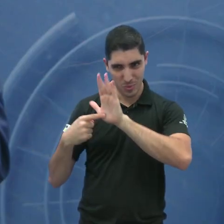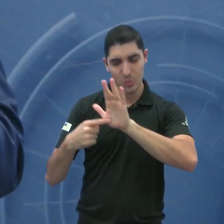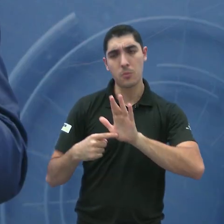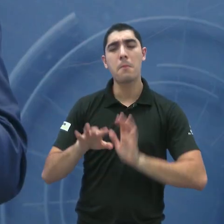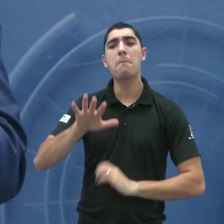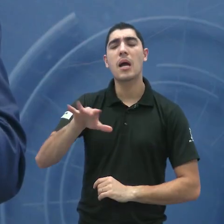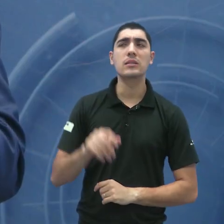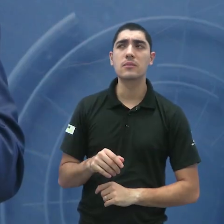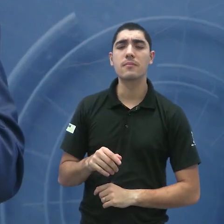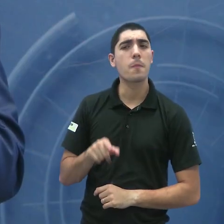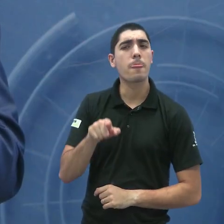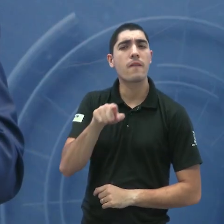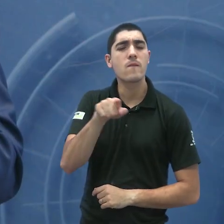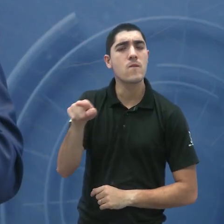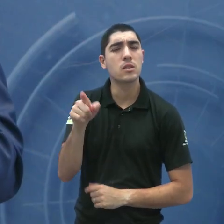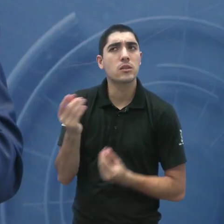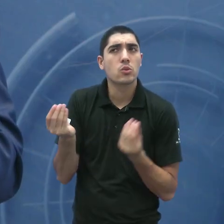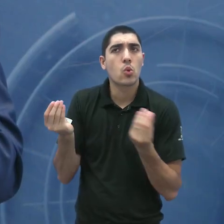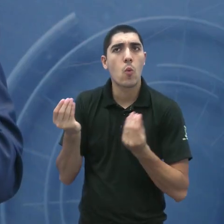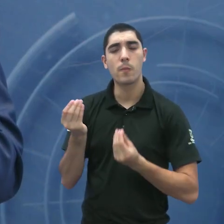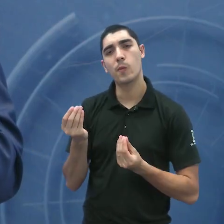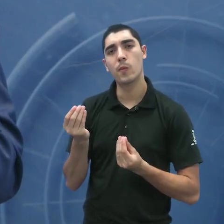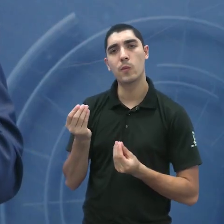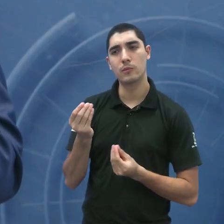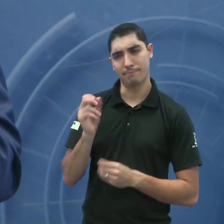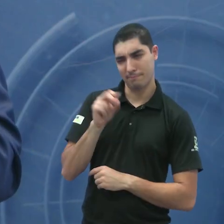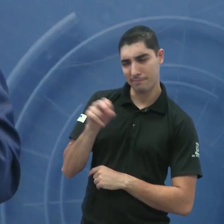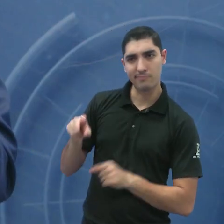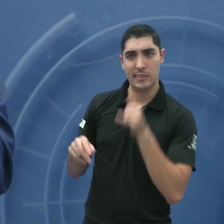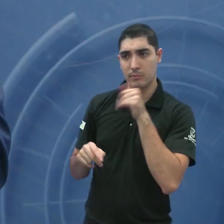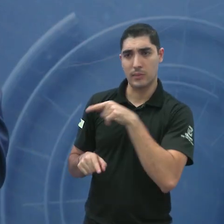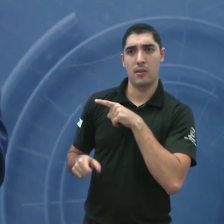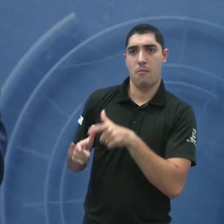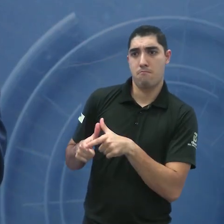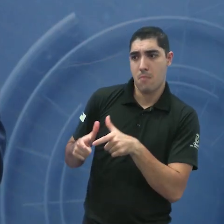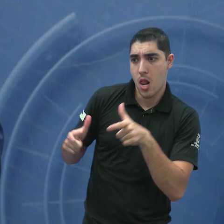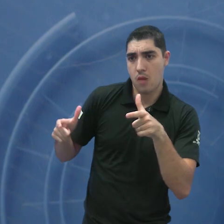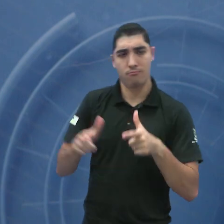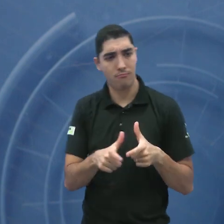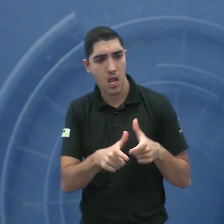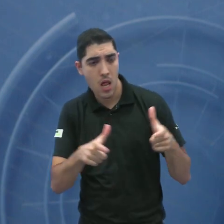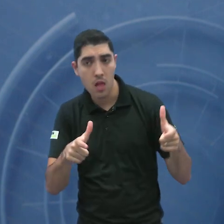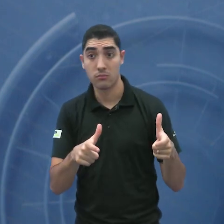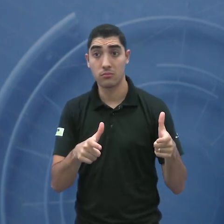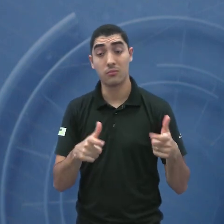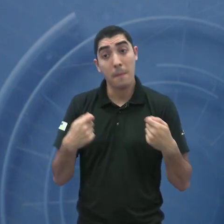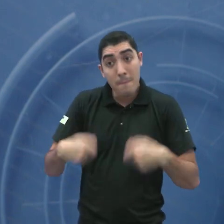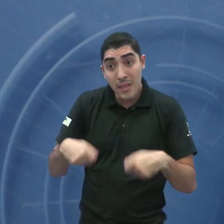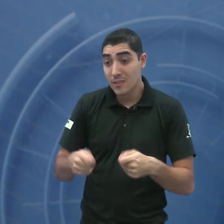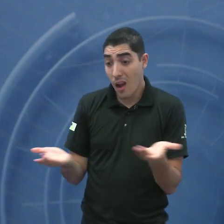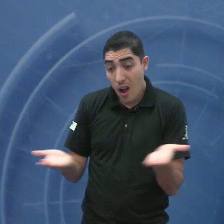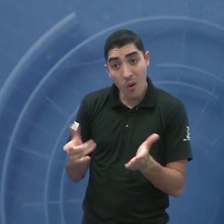avaliação vocês fazem, né, nessa questão que vem crescendo? Como você disse, investimentos precisam